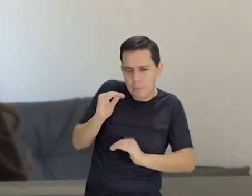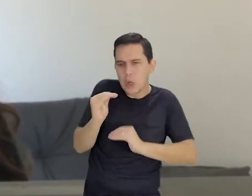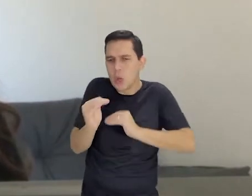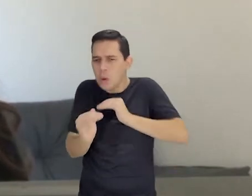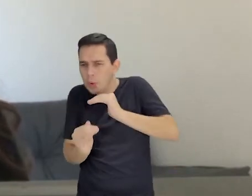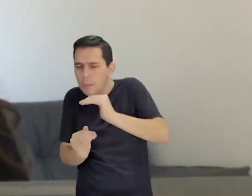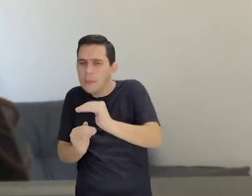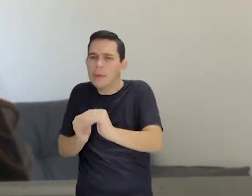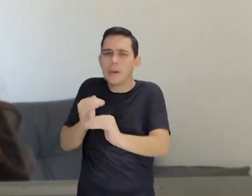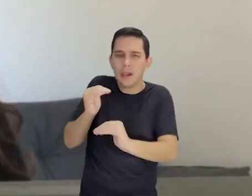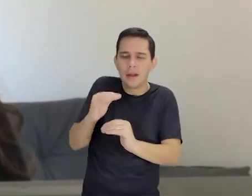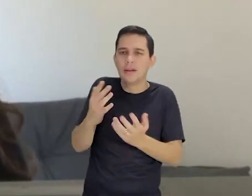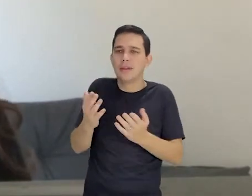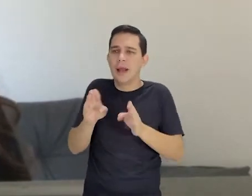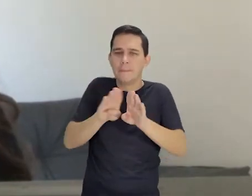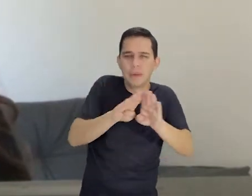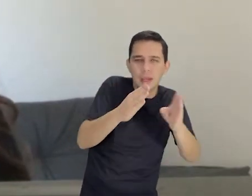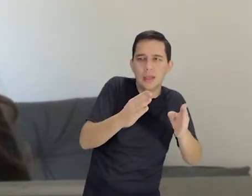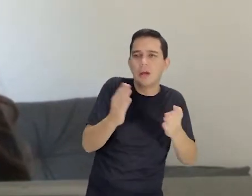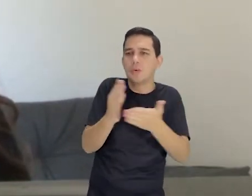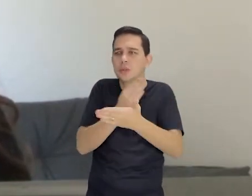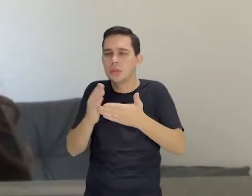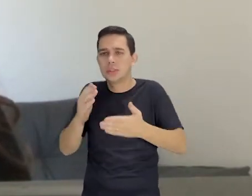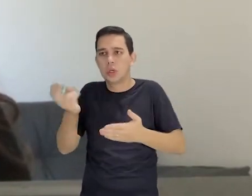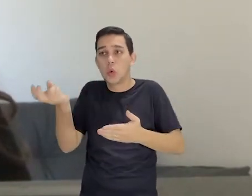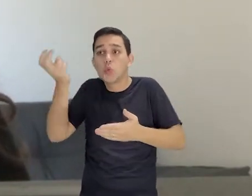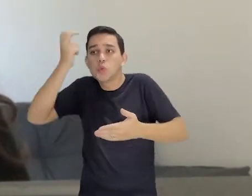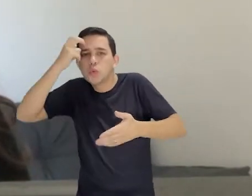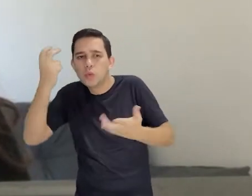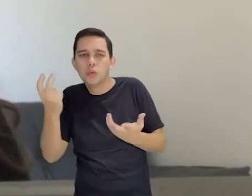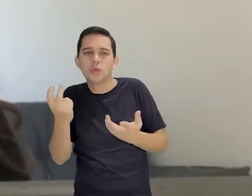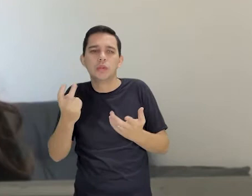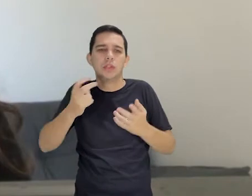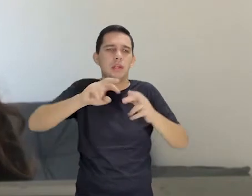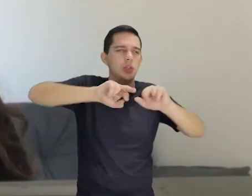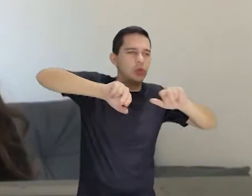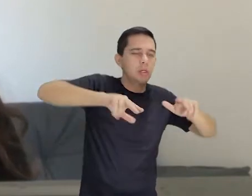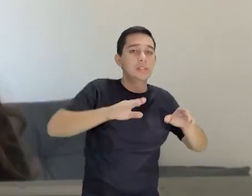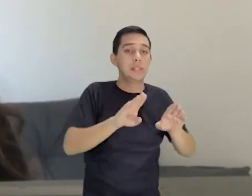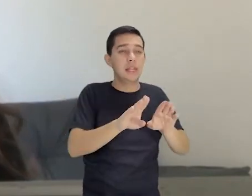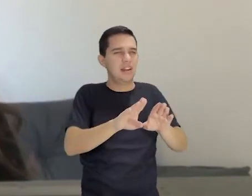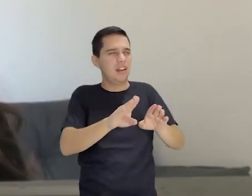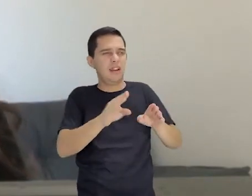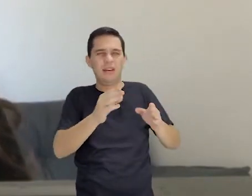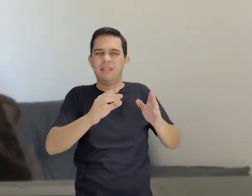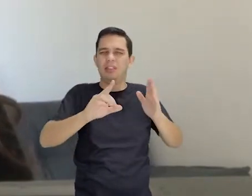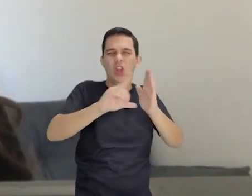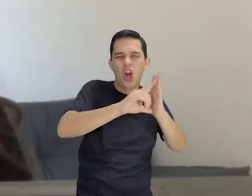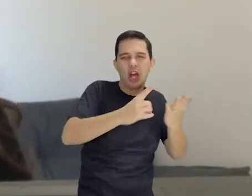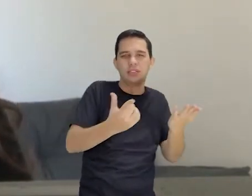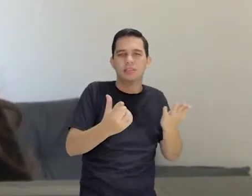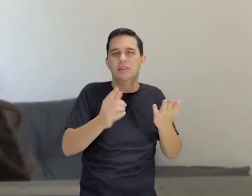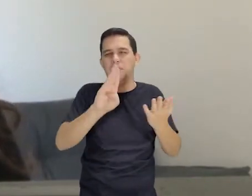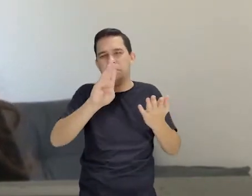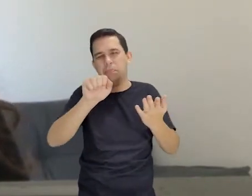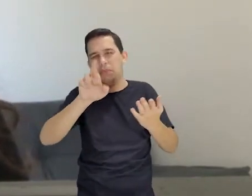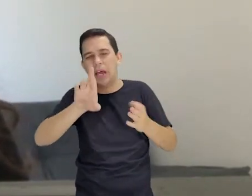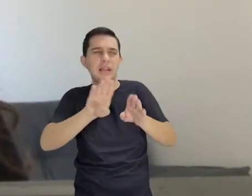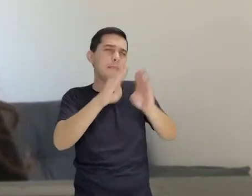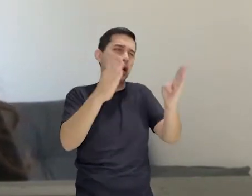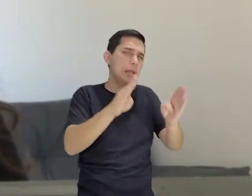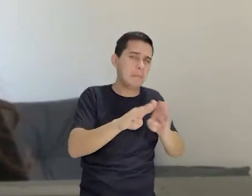econômicas, socioculturais e demais atividades comerciais, enfim, todo tipo